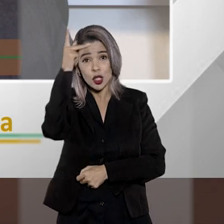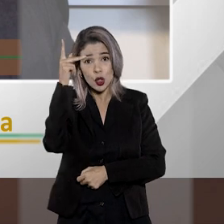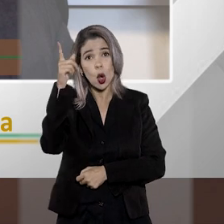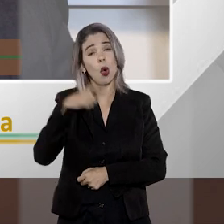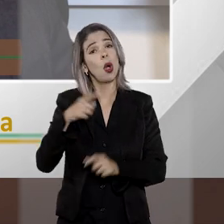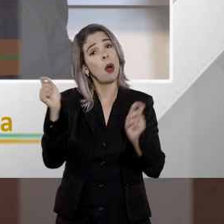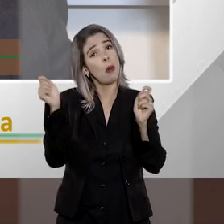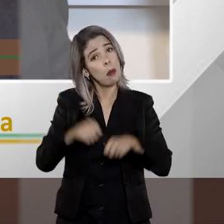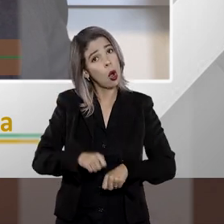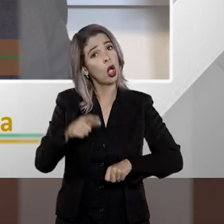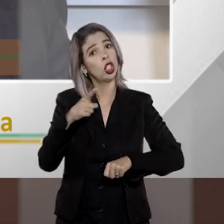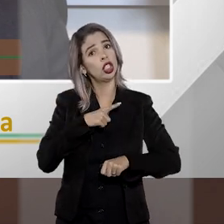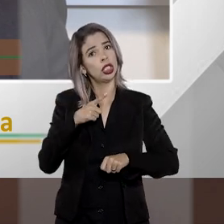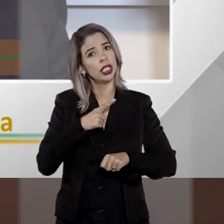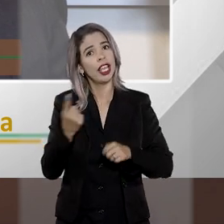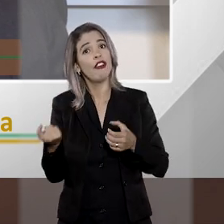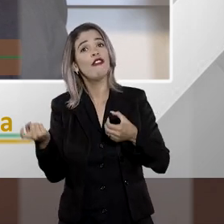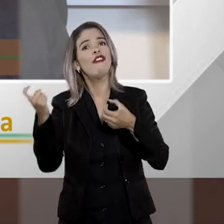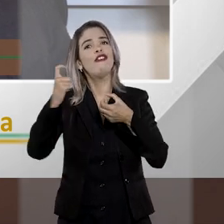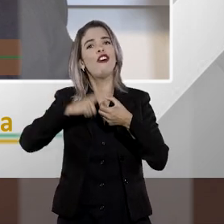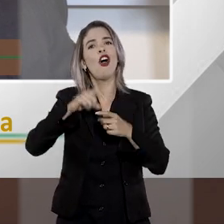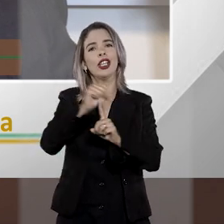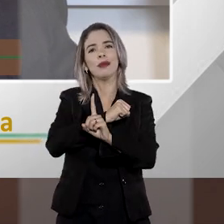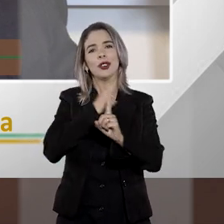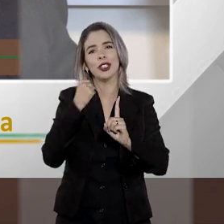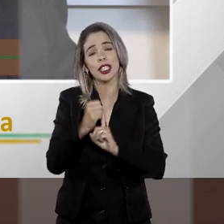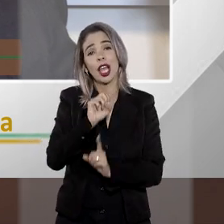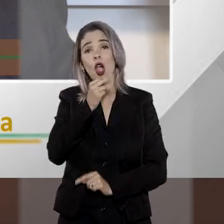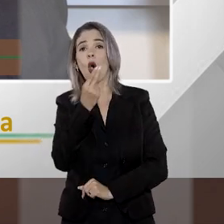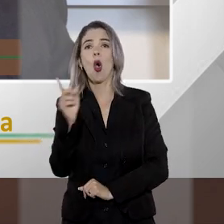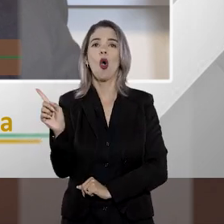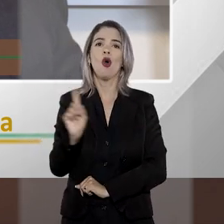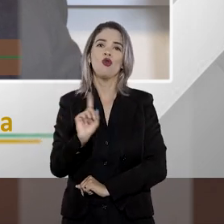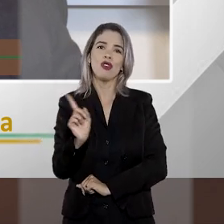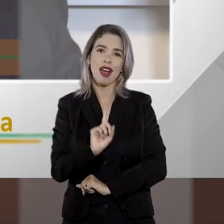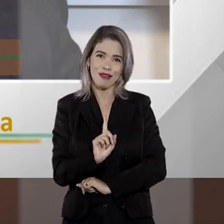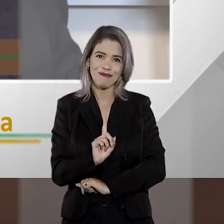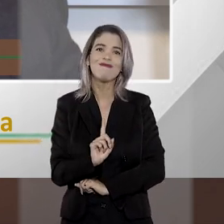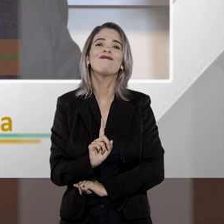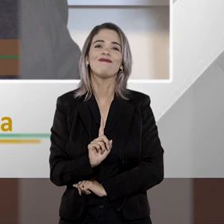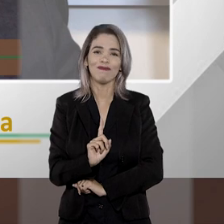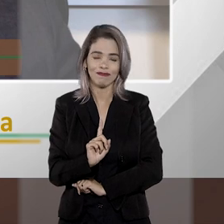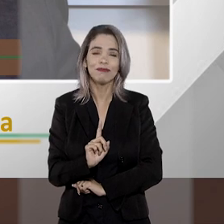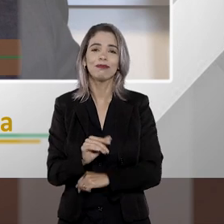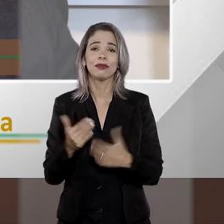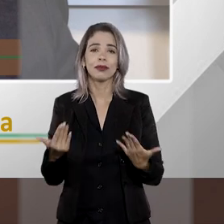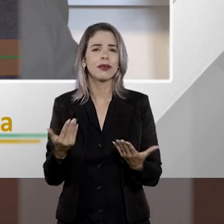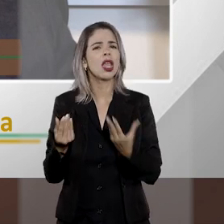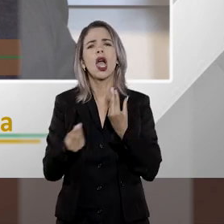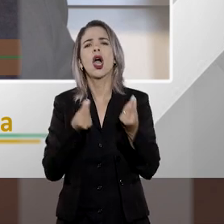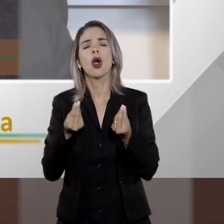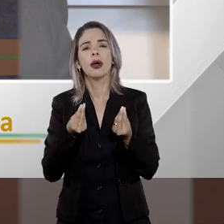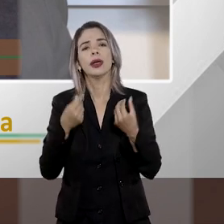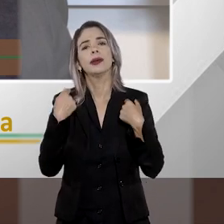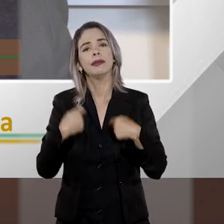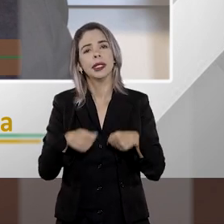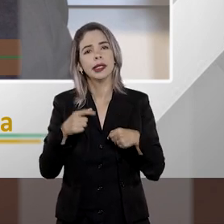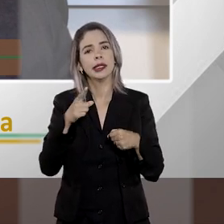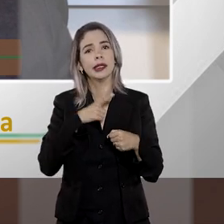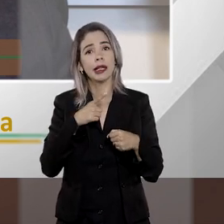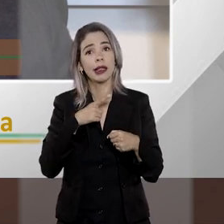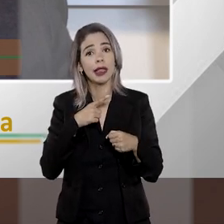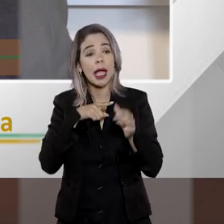plenas condições de ser reinserido no contexto social, no contexto comunitário. E para isso é necessário